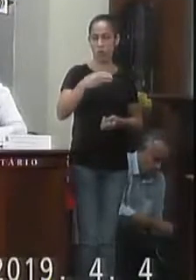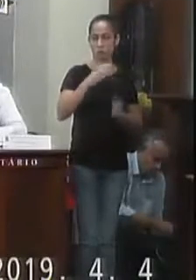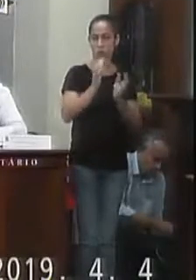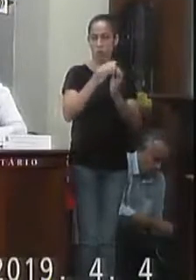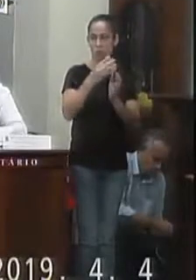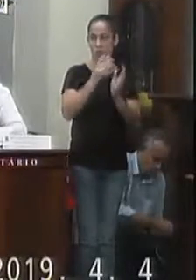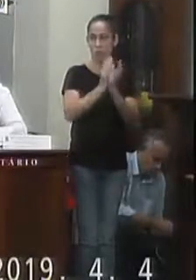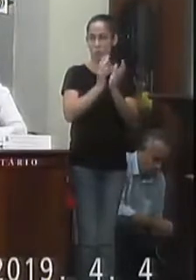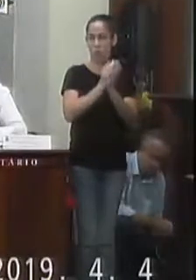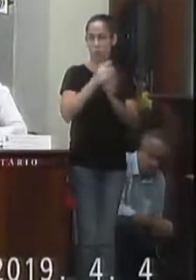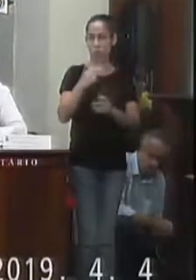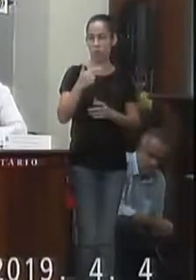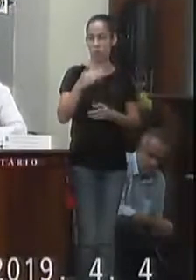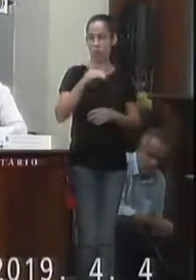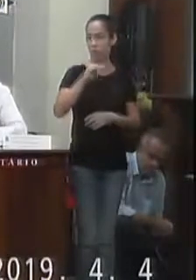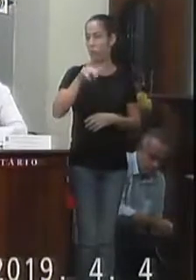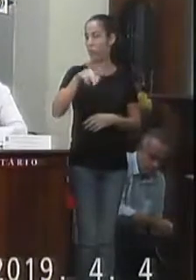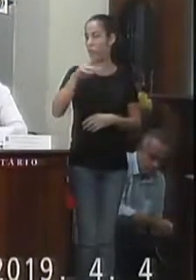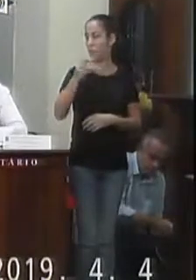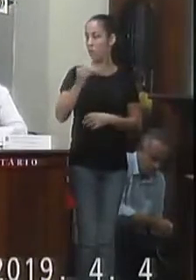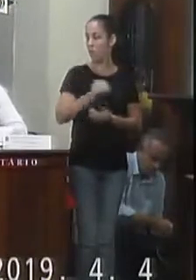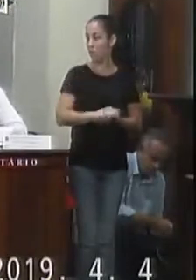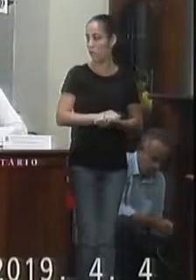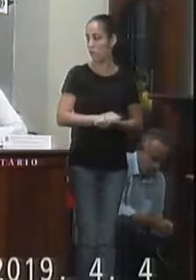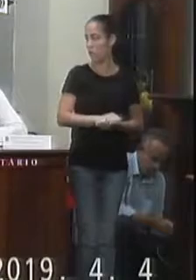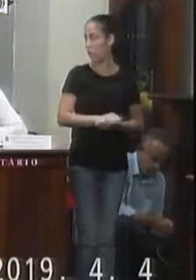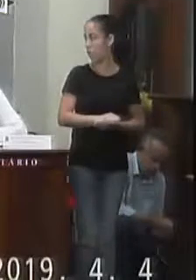maio, Juparanã, dia 12 de junho,